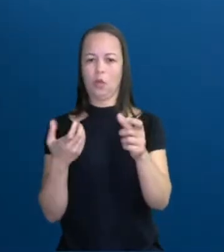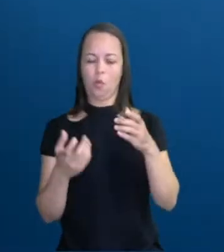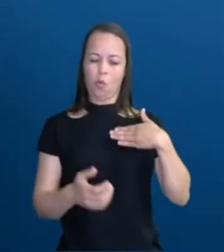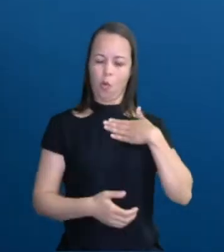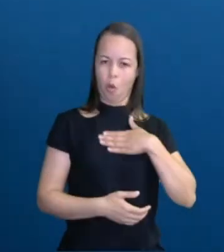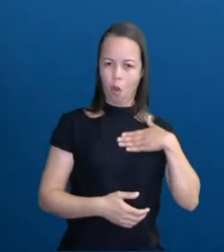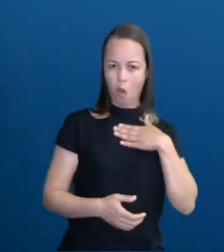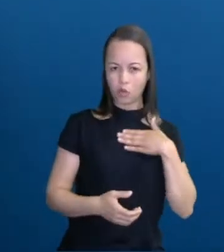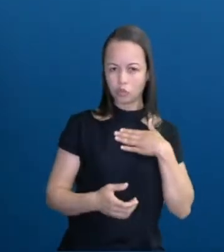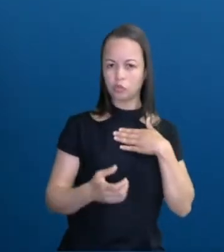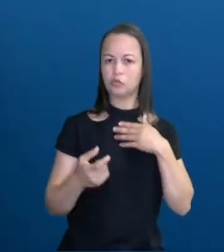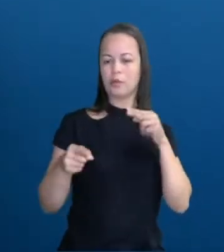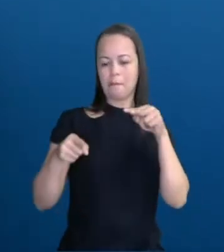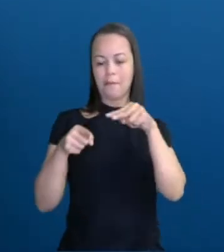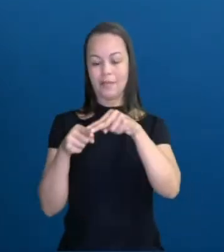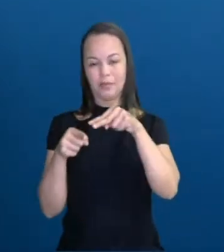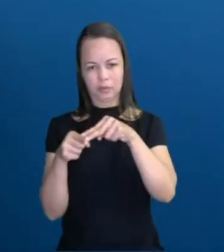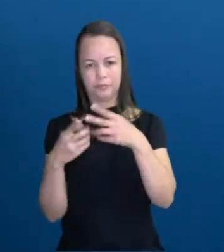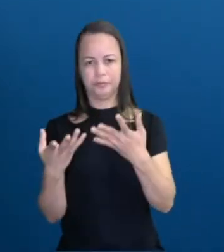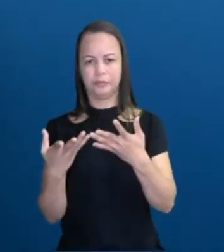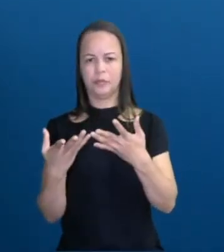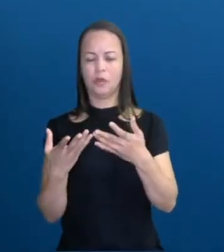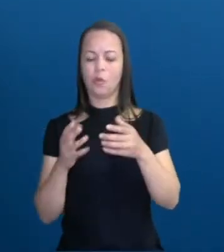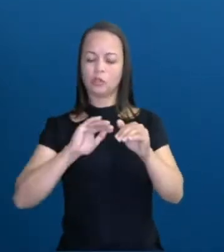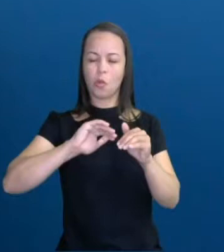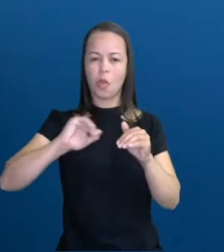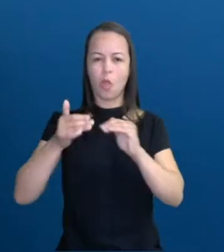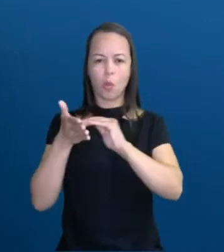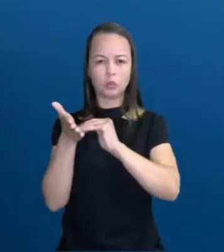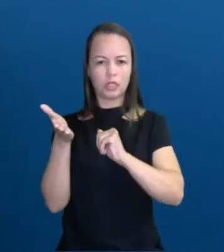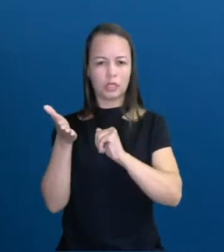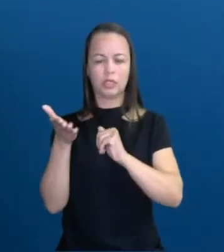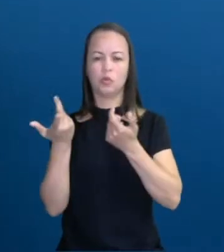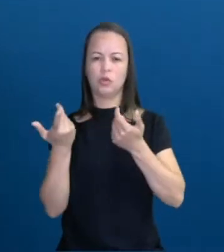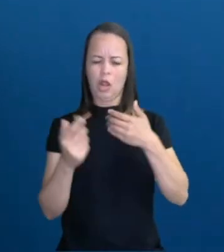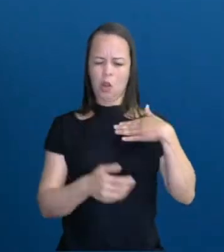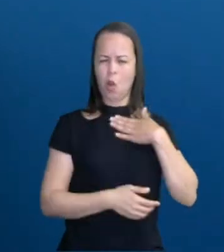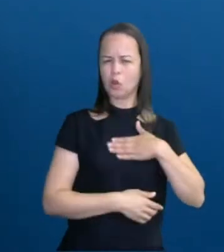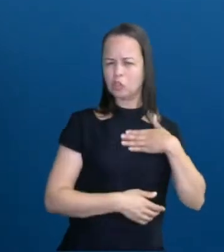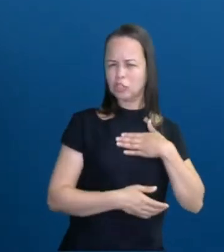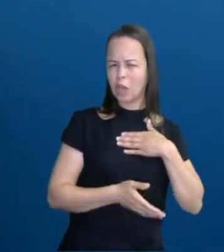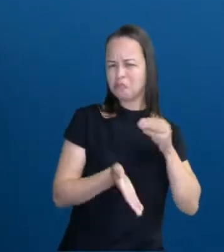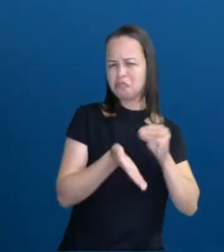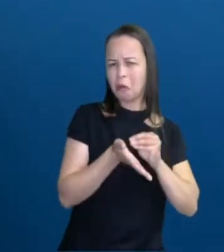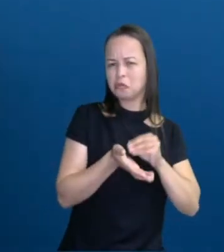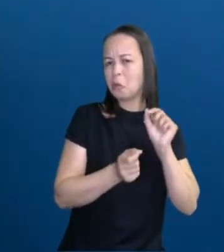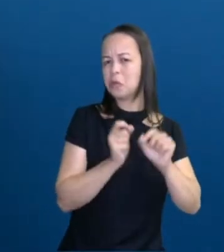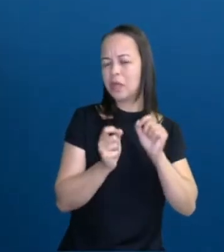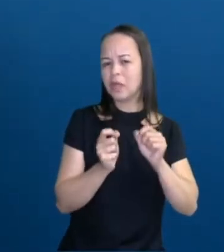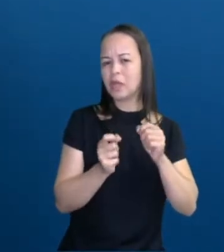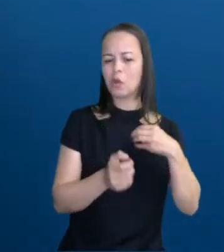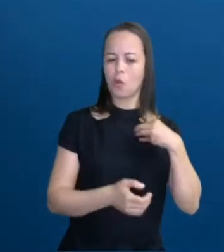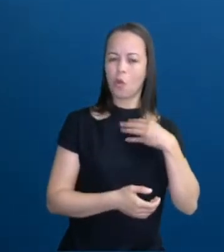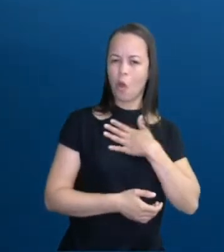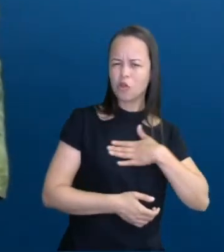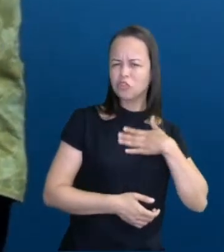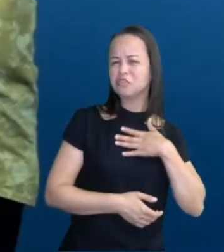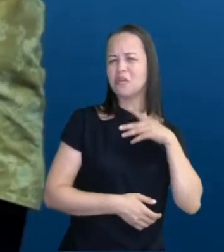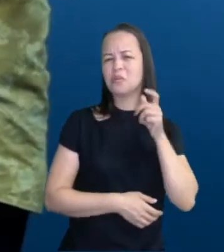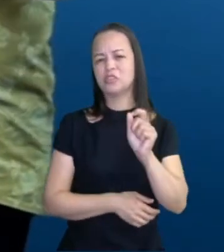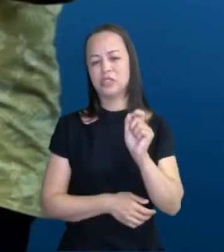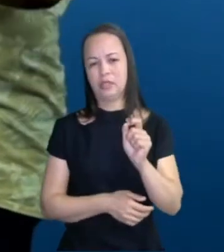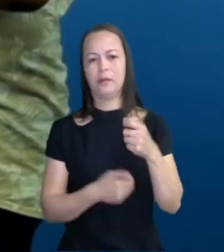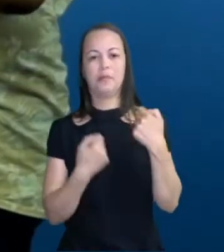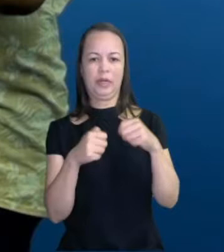eu retiro de pizza da frase, a frase fica com o sentido completo. Gostamos? Gostamos de quê? É necessário haver